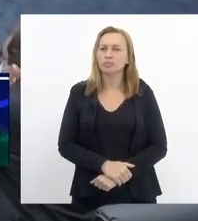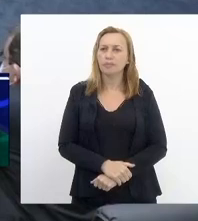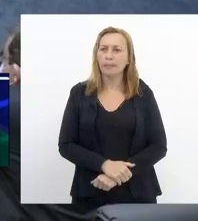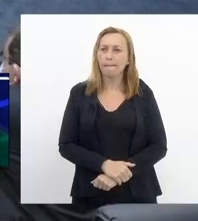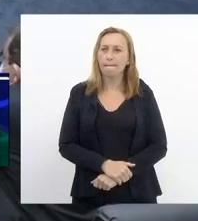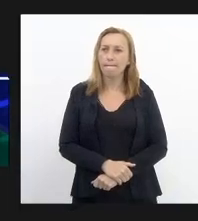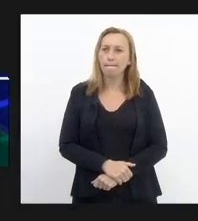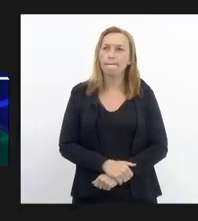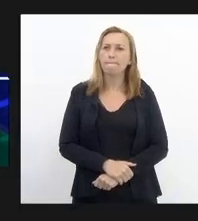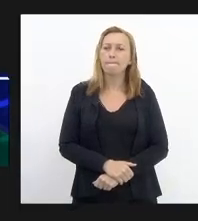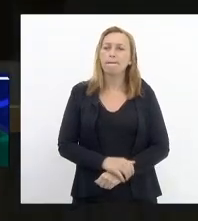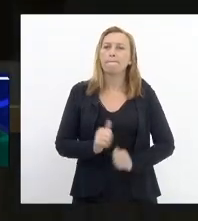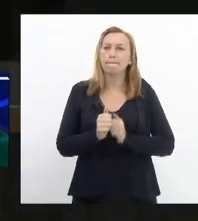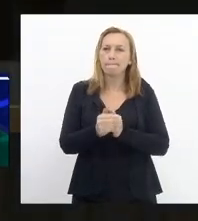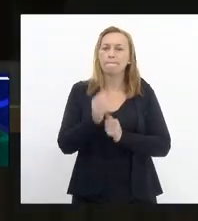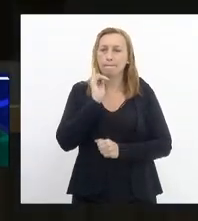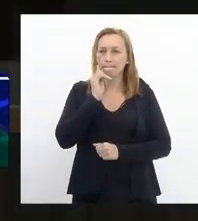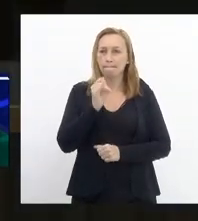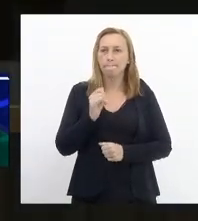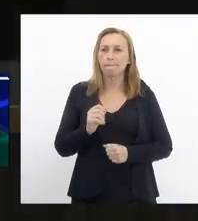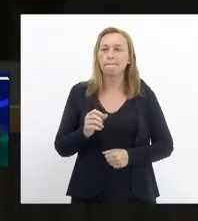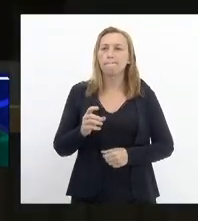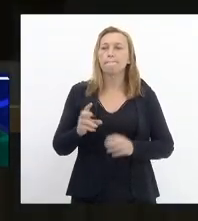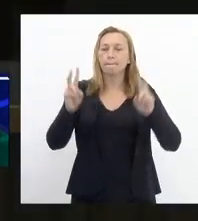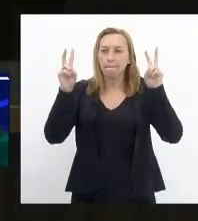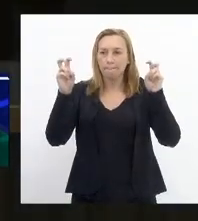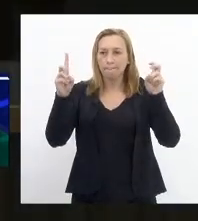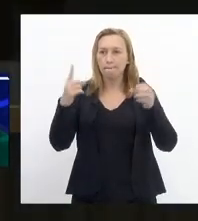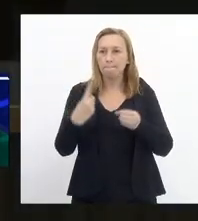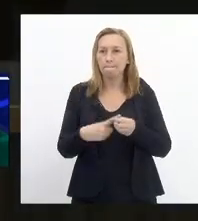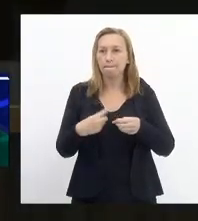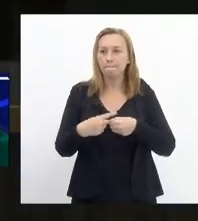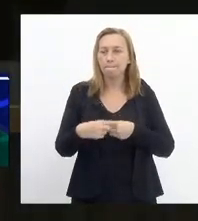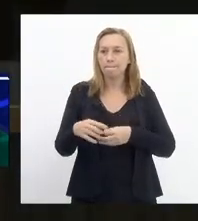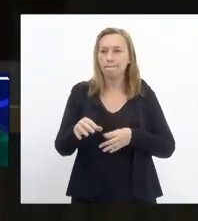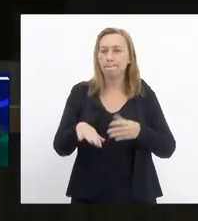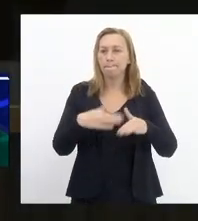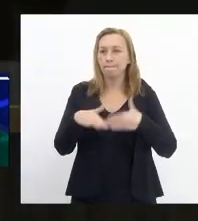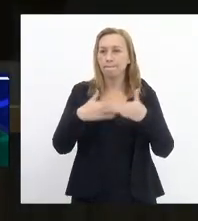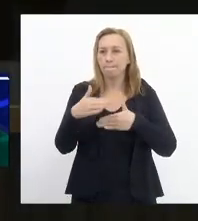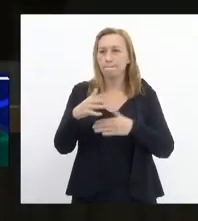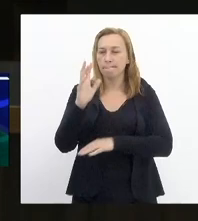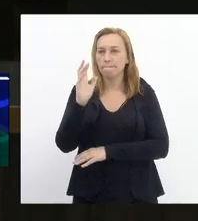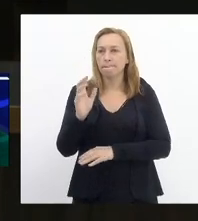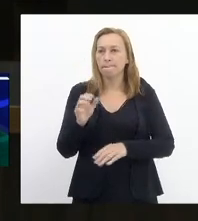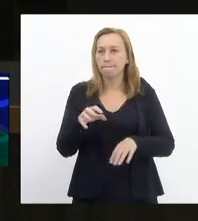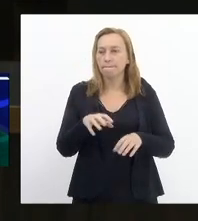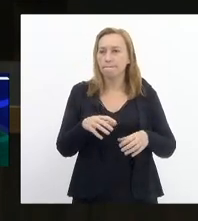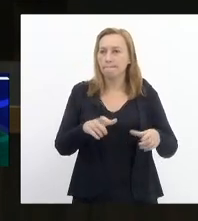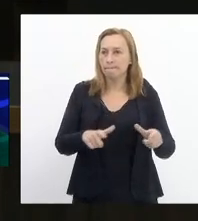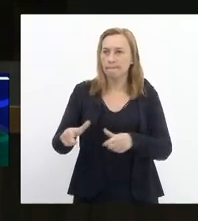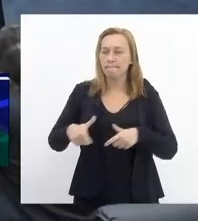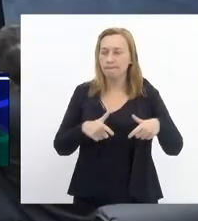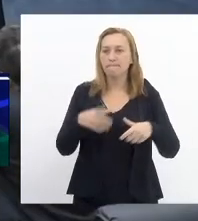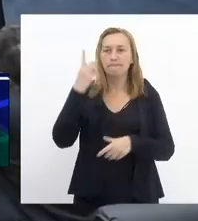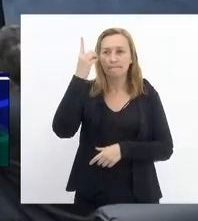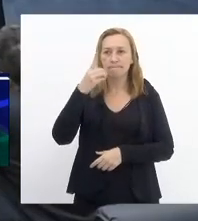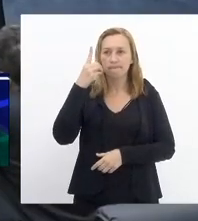Então acompanho o relator, senhor presidente. Ok. Pela Comissão de Assuntos Municipais e Desenvolvimento Regional, deputado Carlos Macedo.